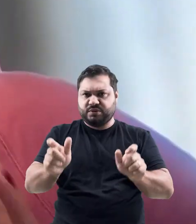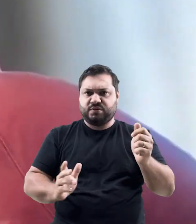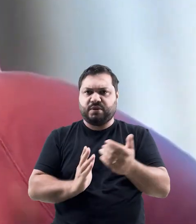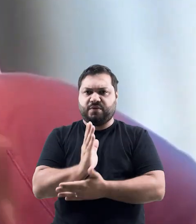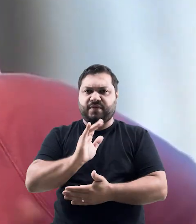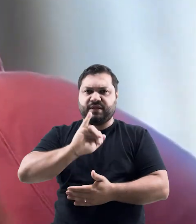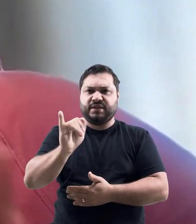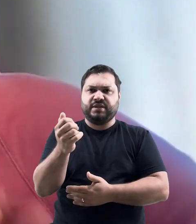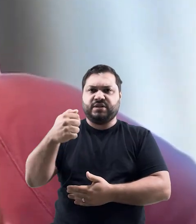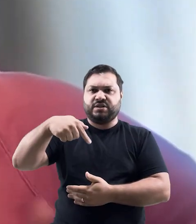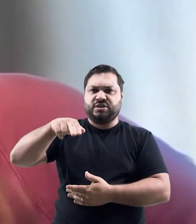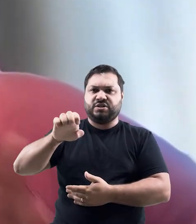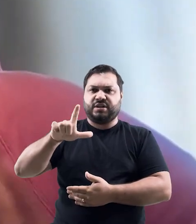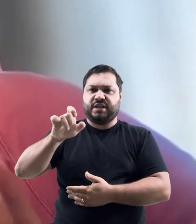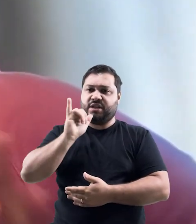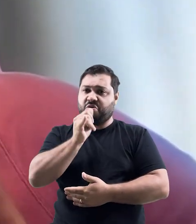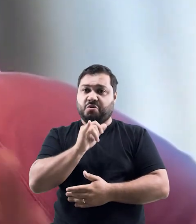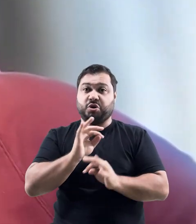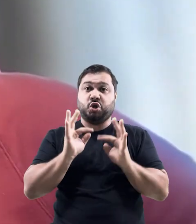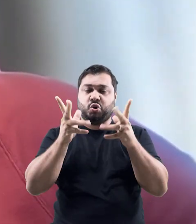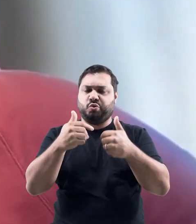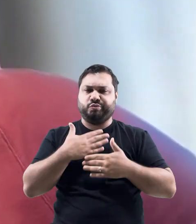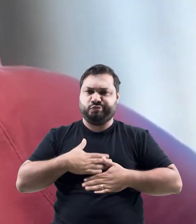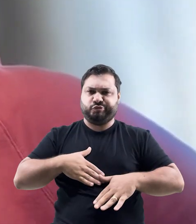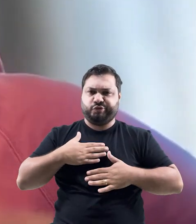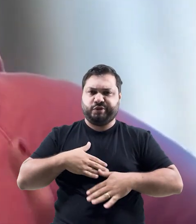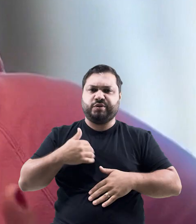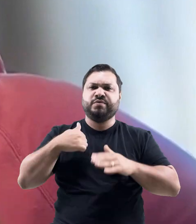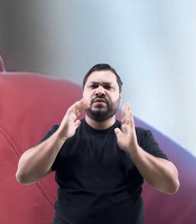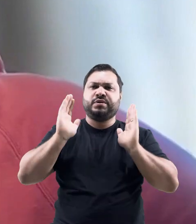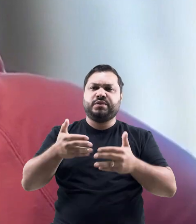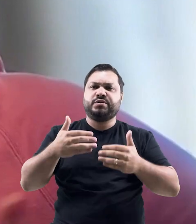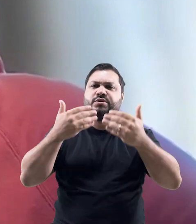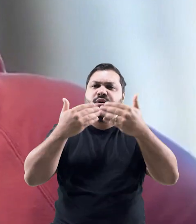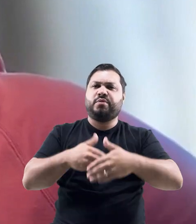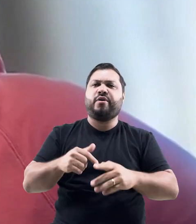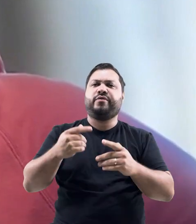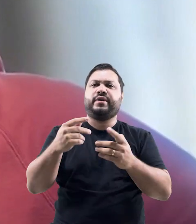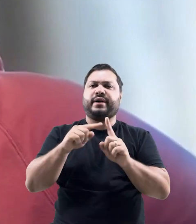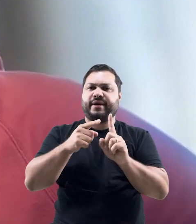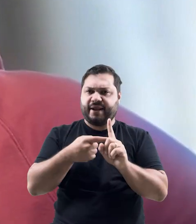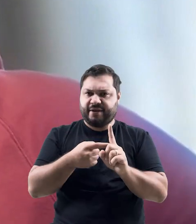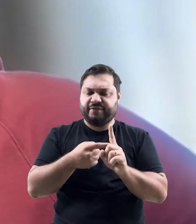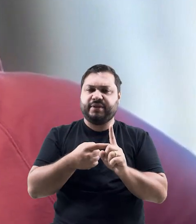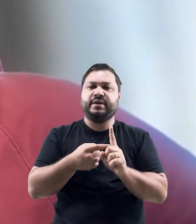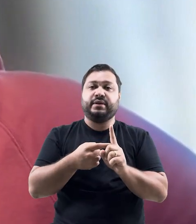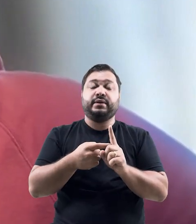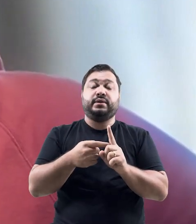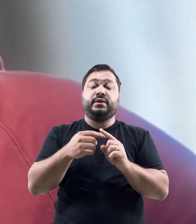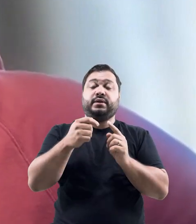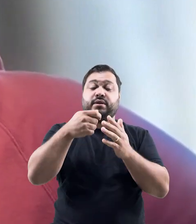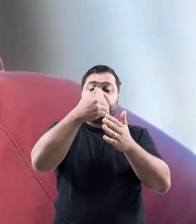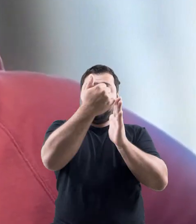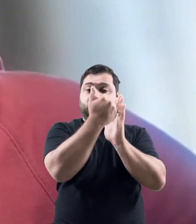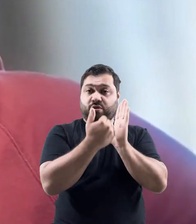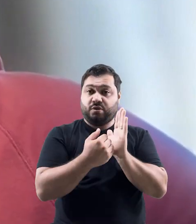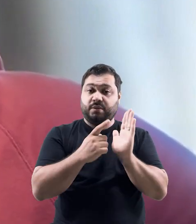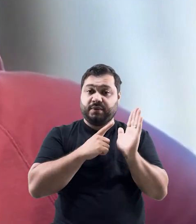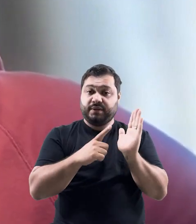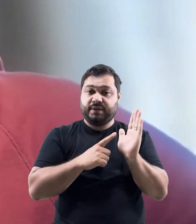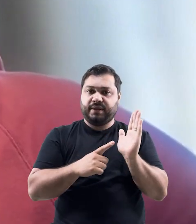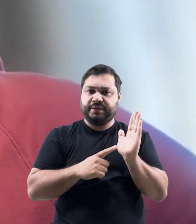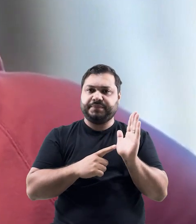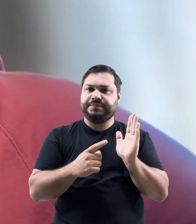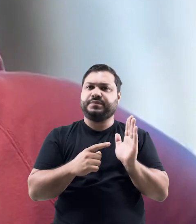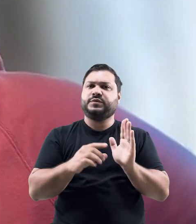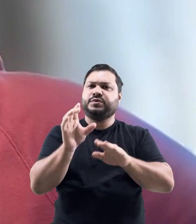aprovados. Jaqueline conta que nem tudo foi tranquilo. Então eu já fiz a prova grávida, né? E pelo cronograma inicialmente